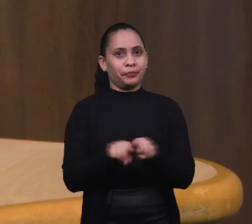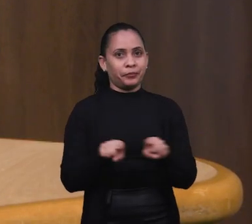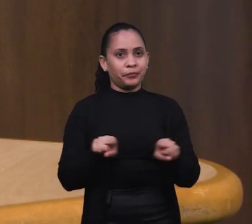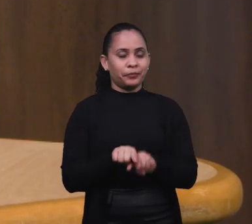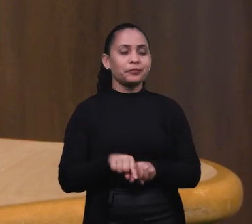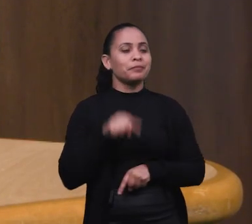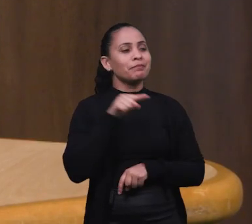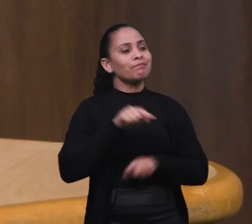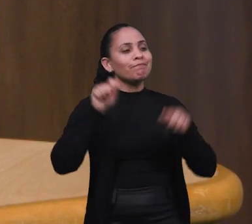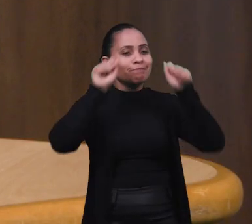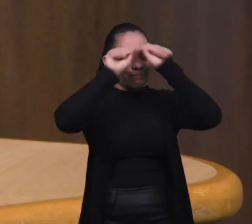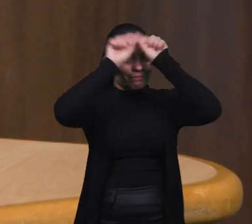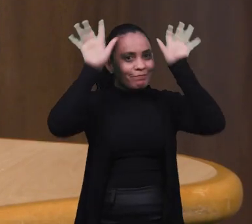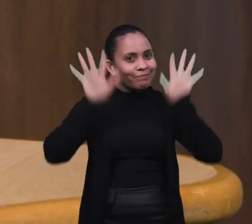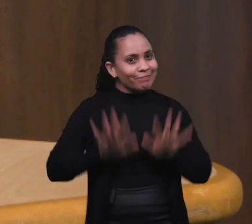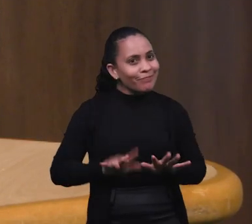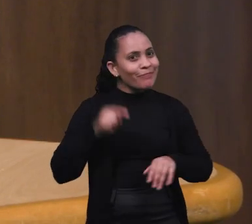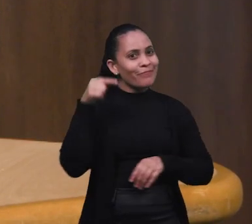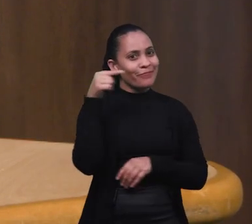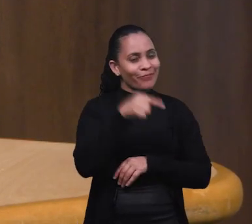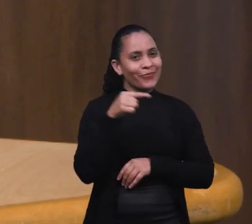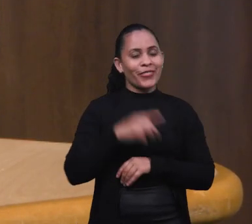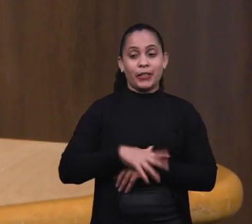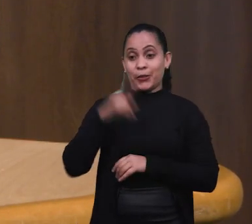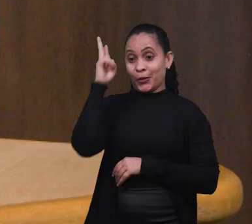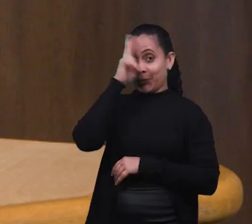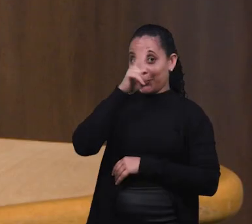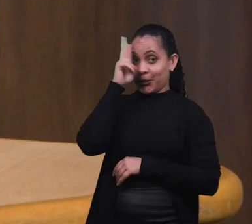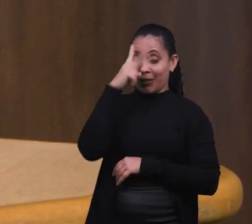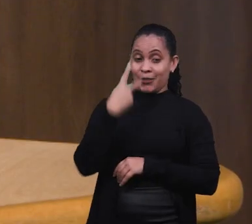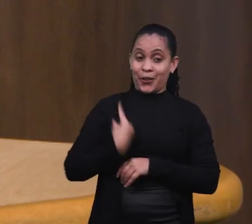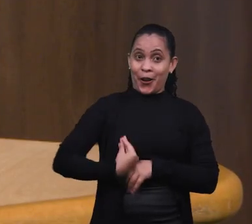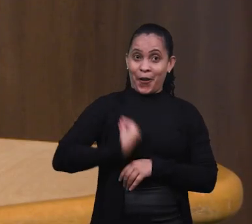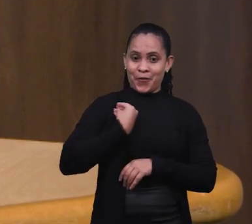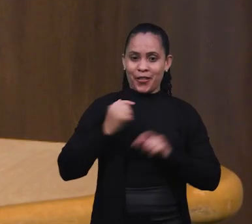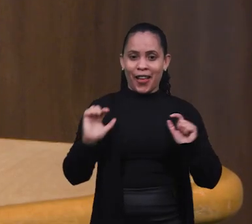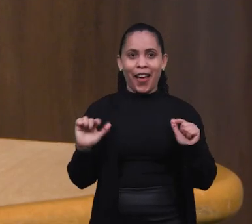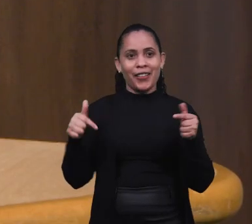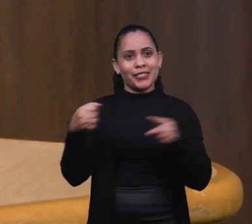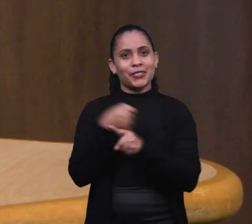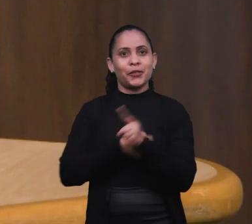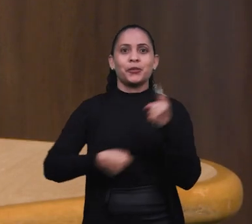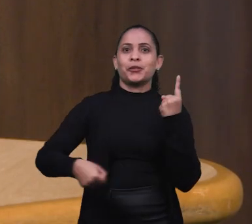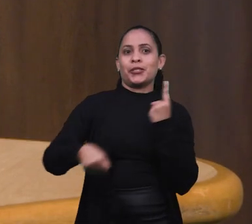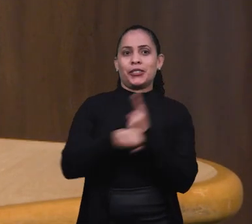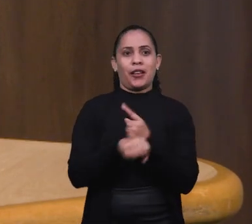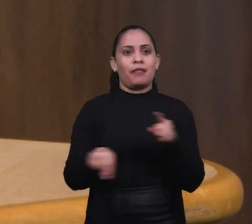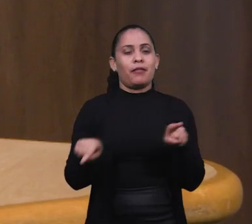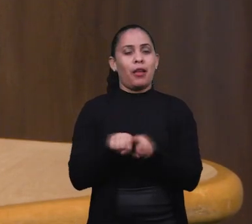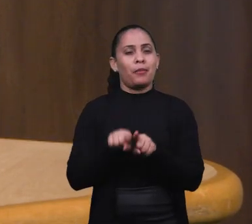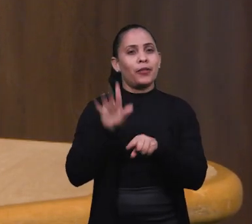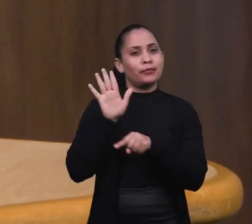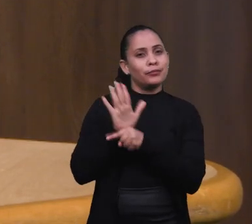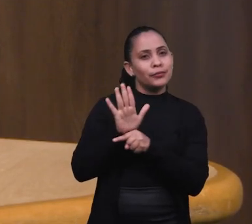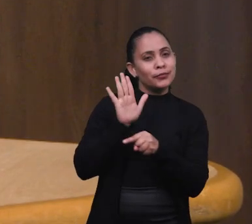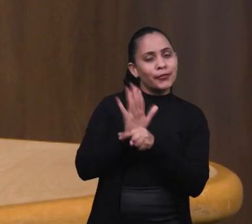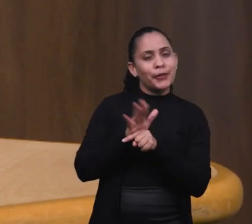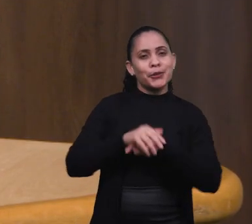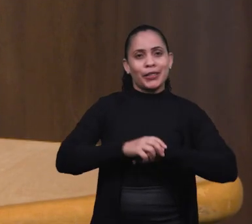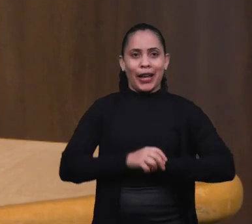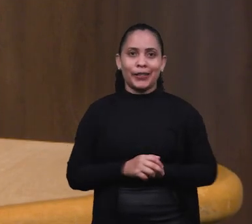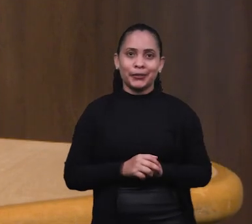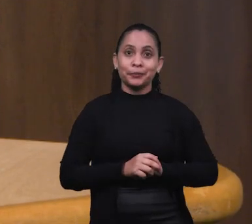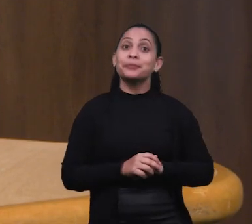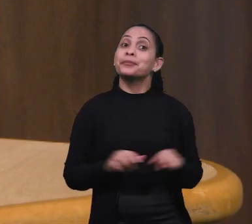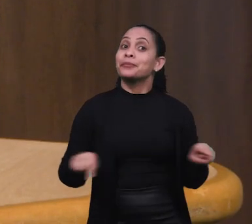a Clara, ela tem uma trajetória marcada pelo envolvimento em ações sociais. Ela tem nos ajudado nas ações